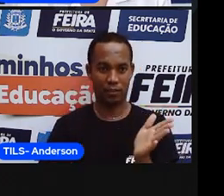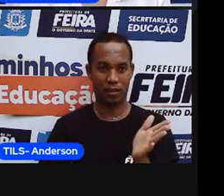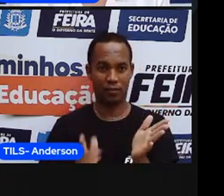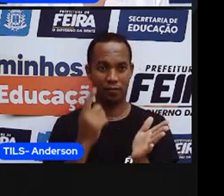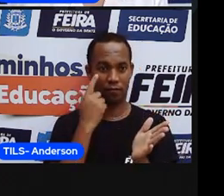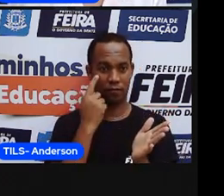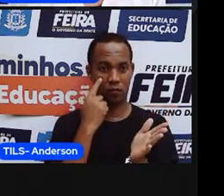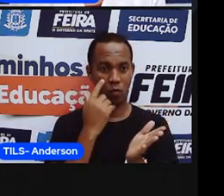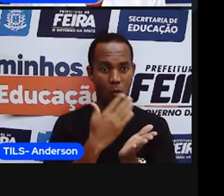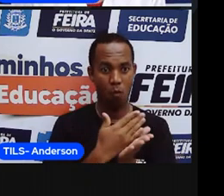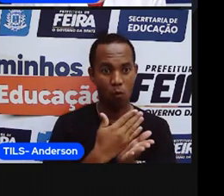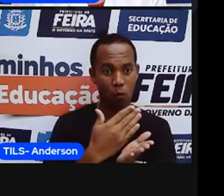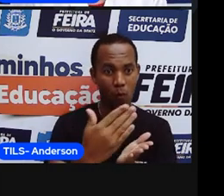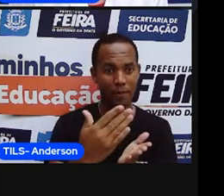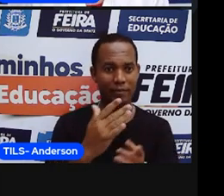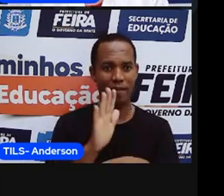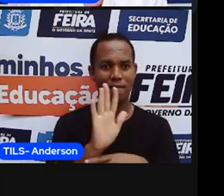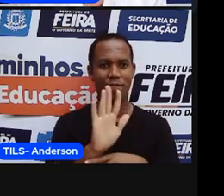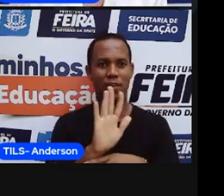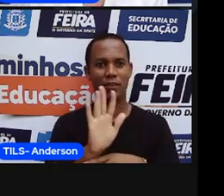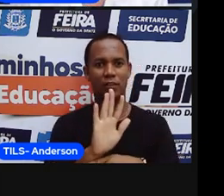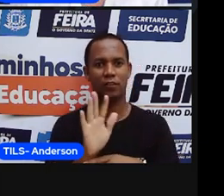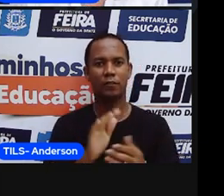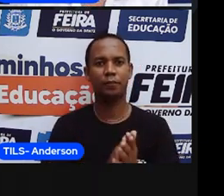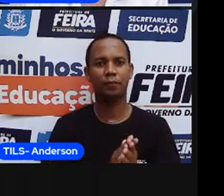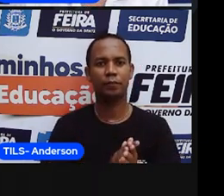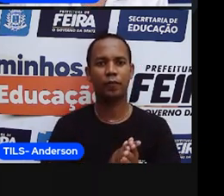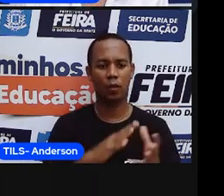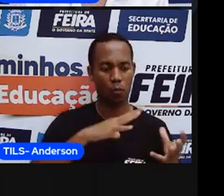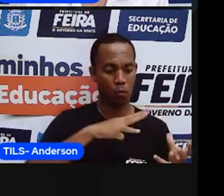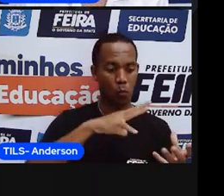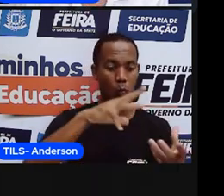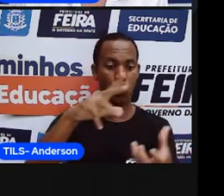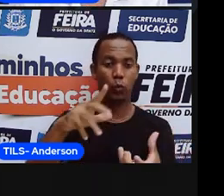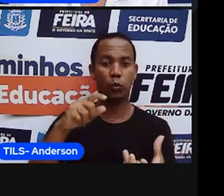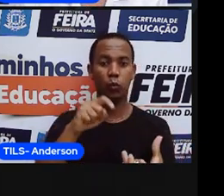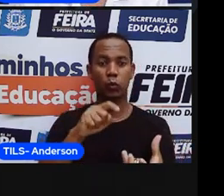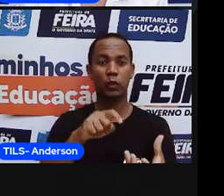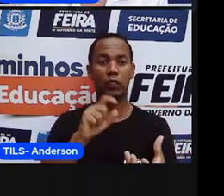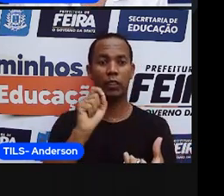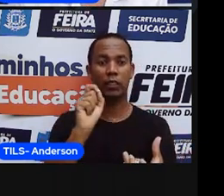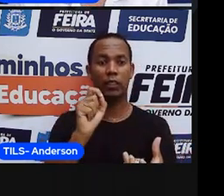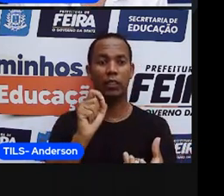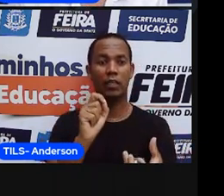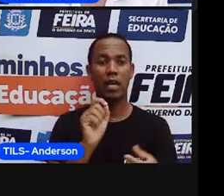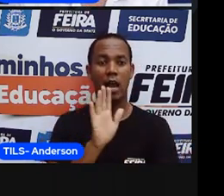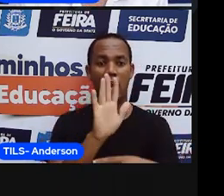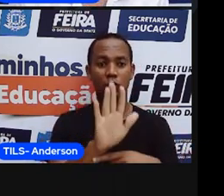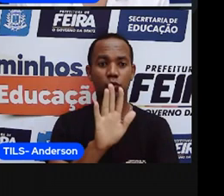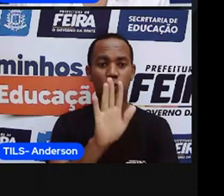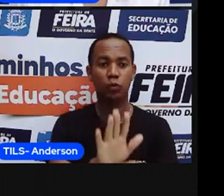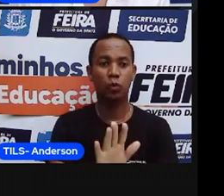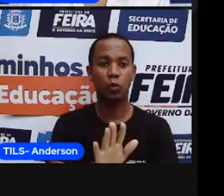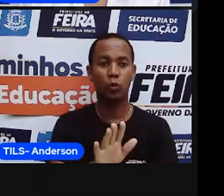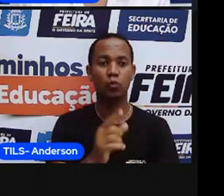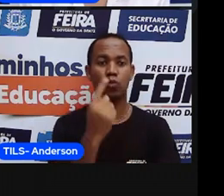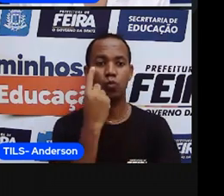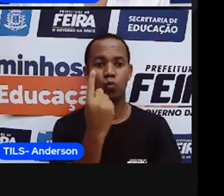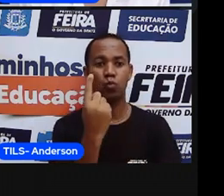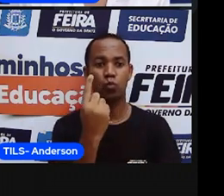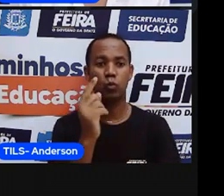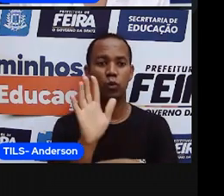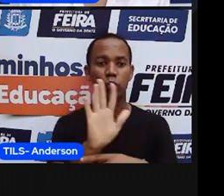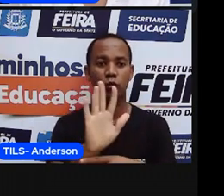Vamos conversar sobre o vídeo. O planeta Terra acolheu um personagem no vídeo. Como ele